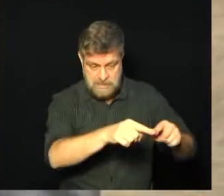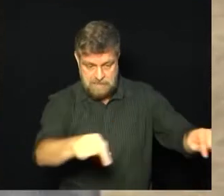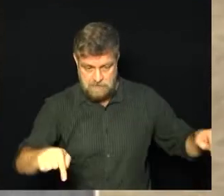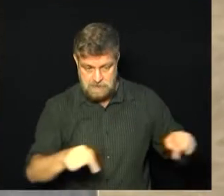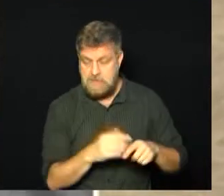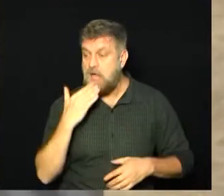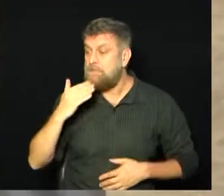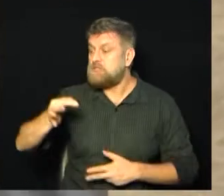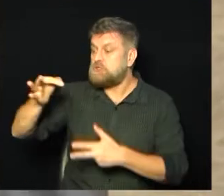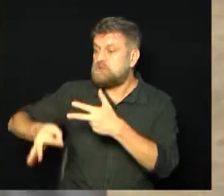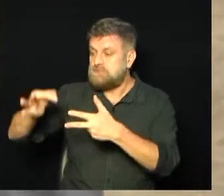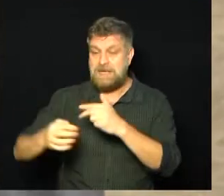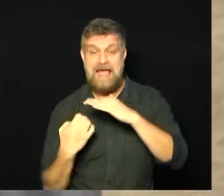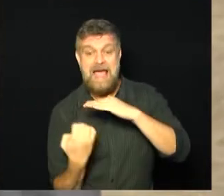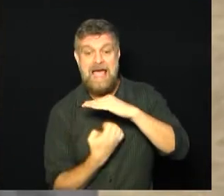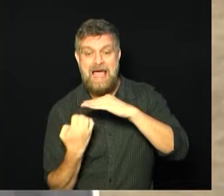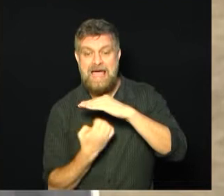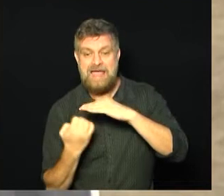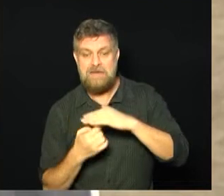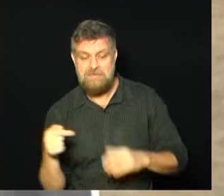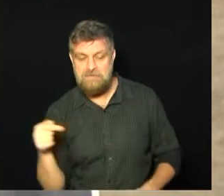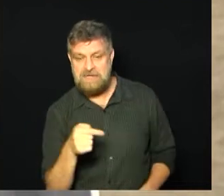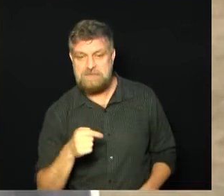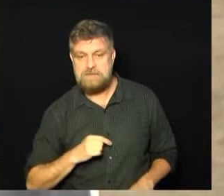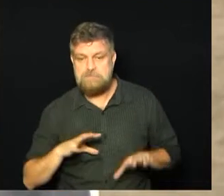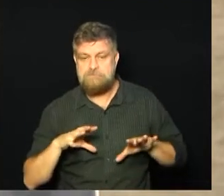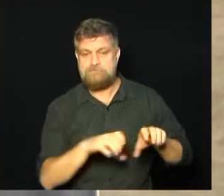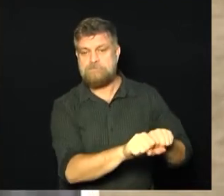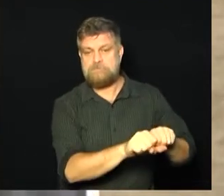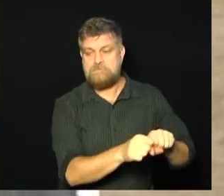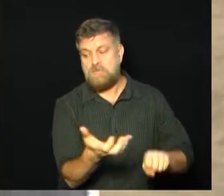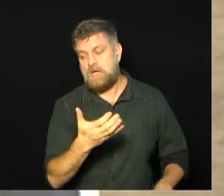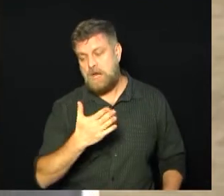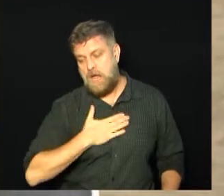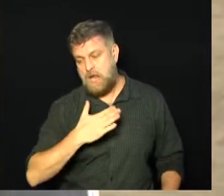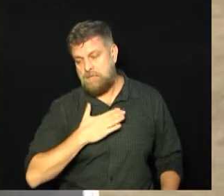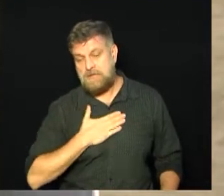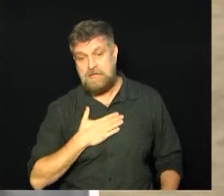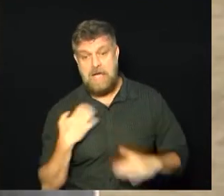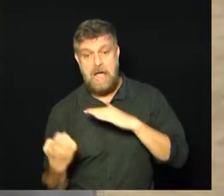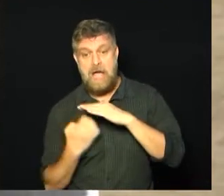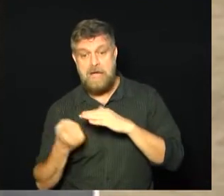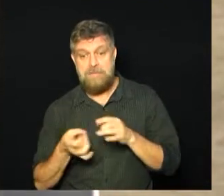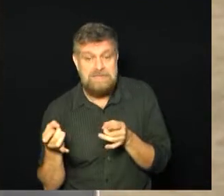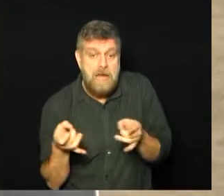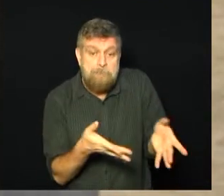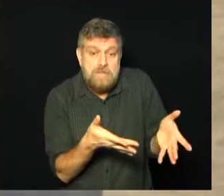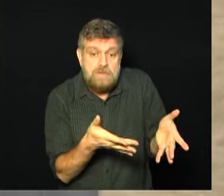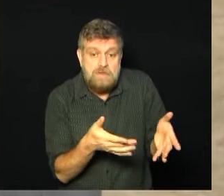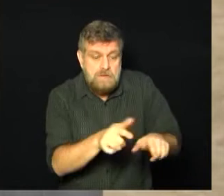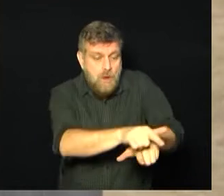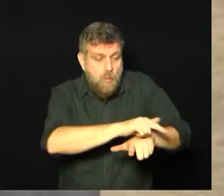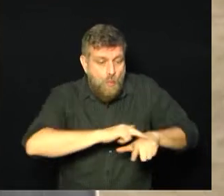de empresas proprietárias que abandonaram a área como estava na